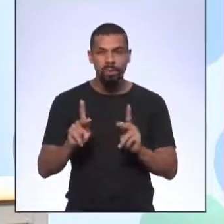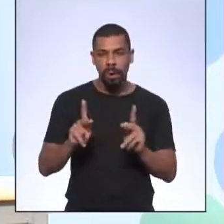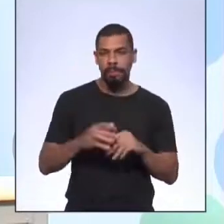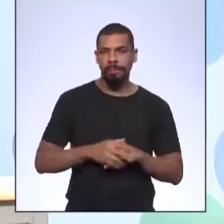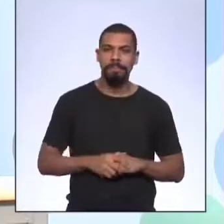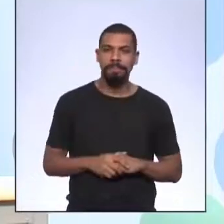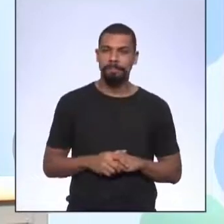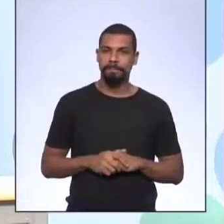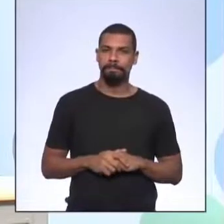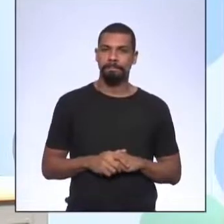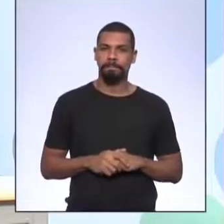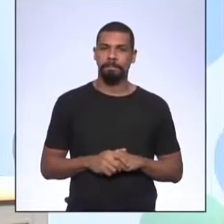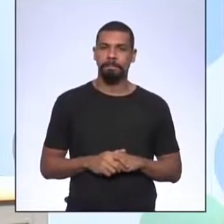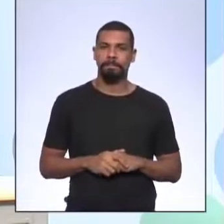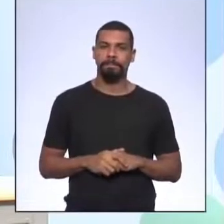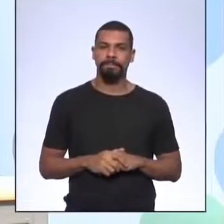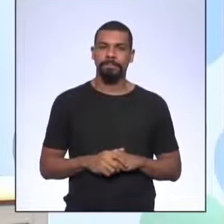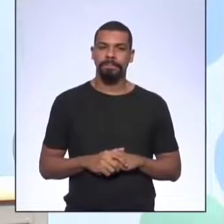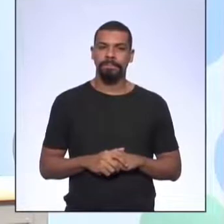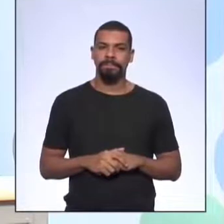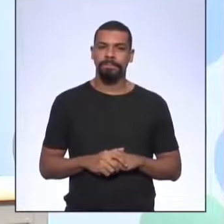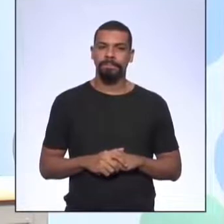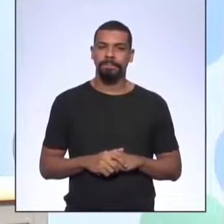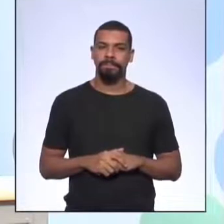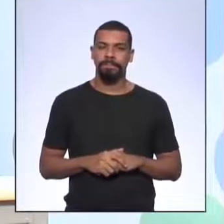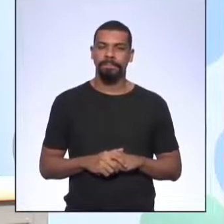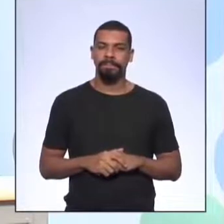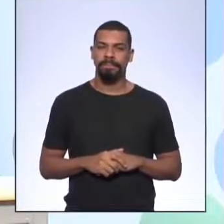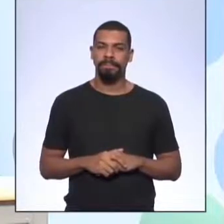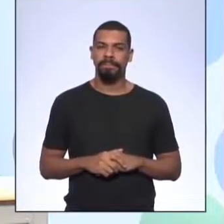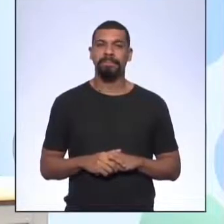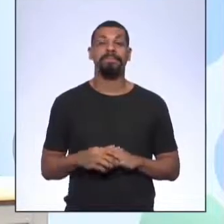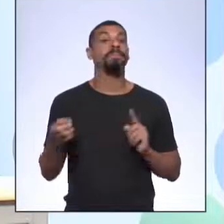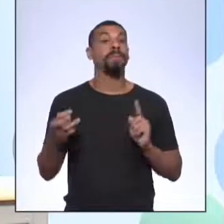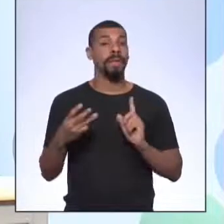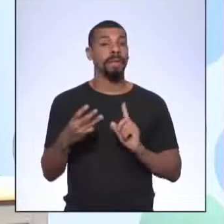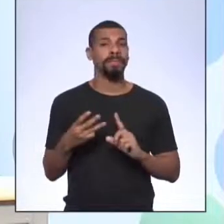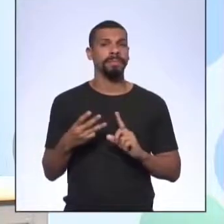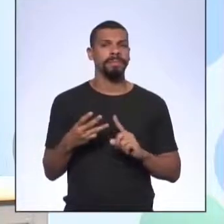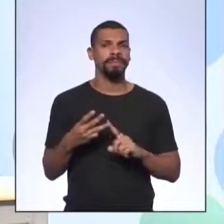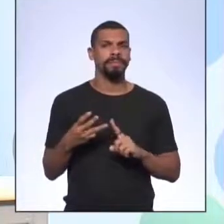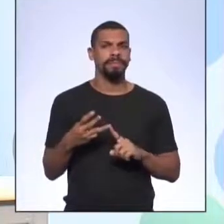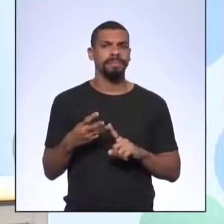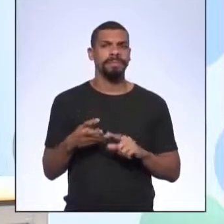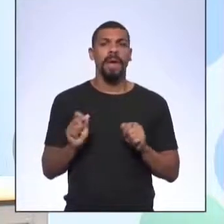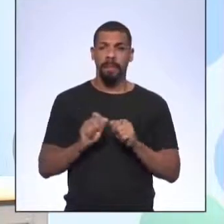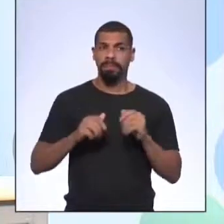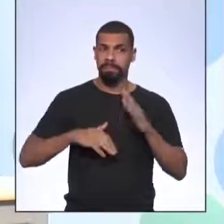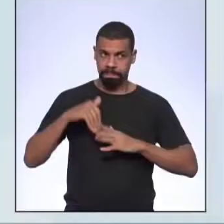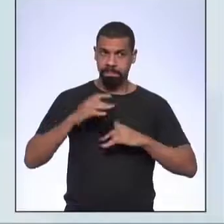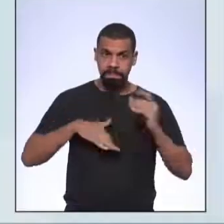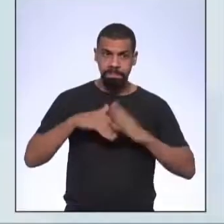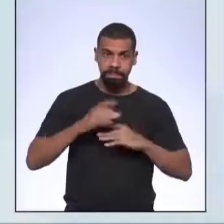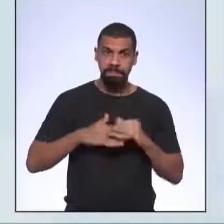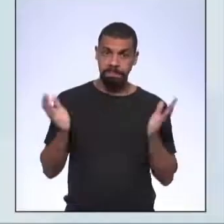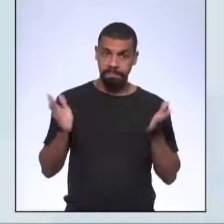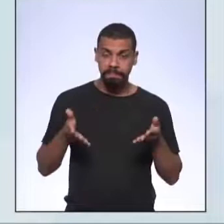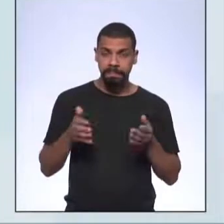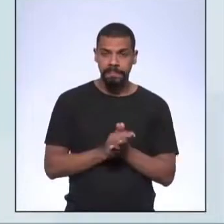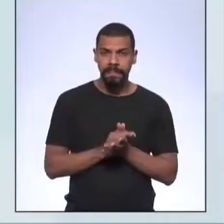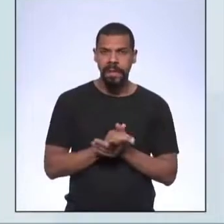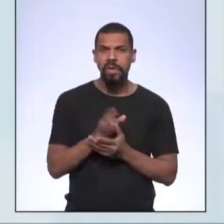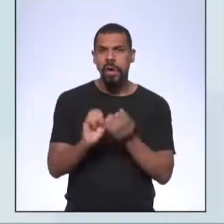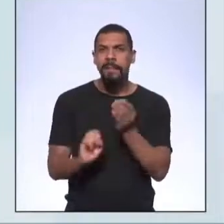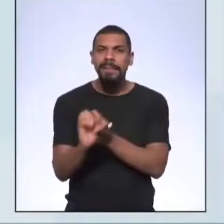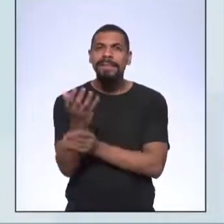projeto Ah tá bom vamos lá terceira fase a fase de execução do projeto ou seja aí